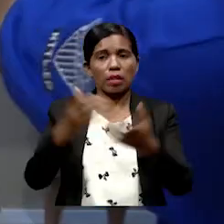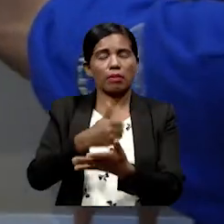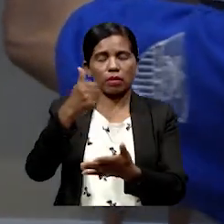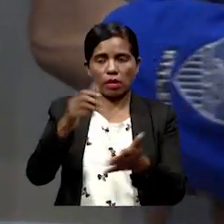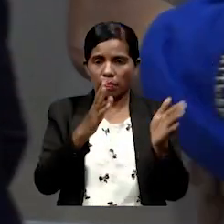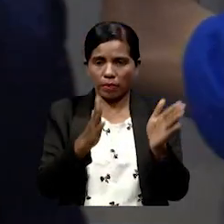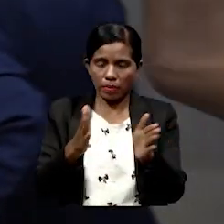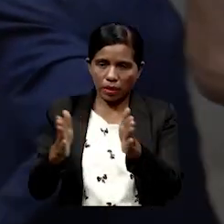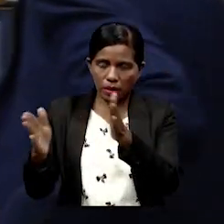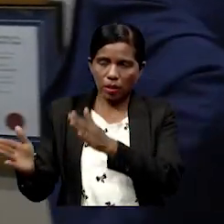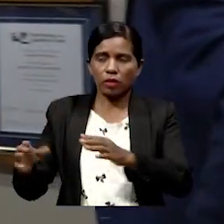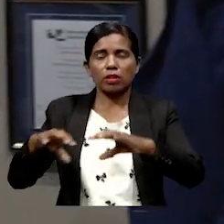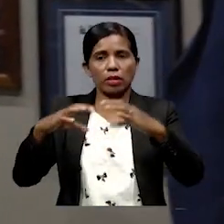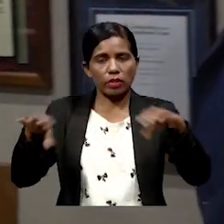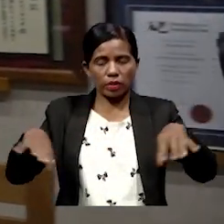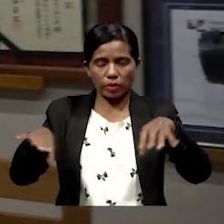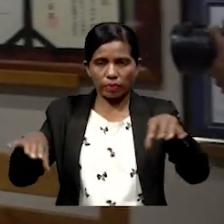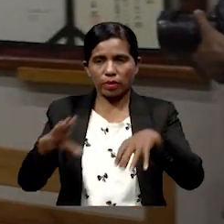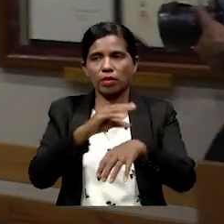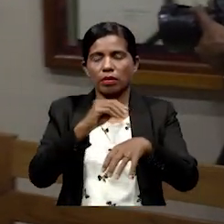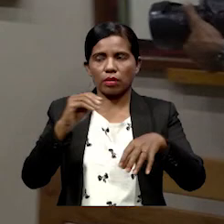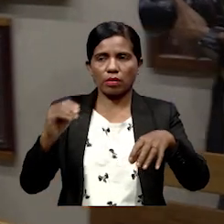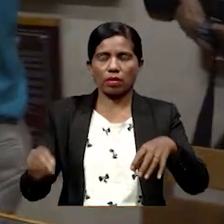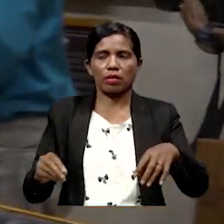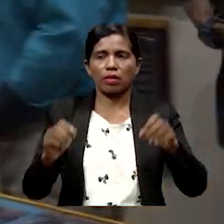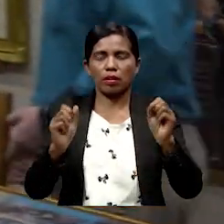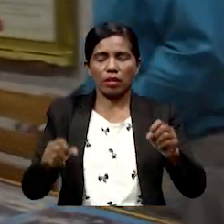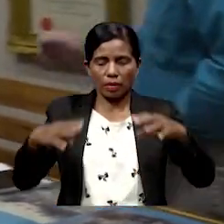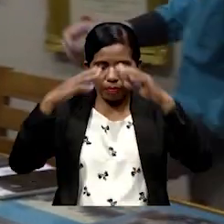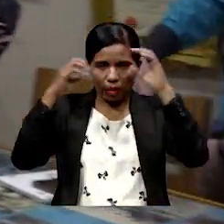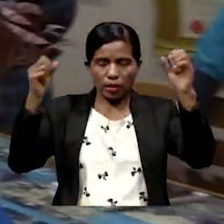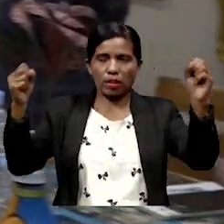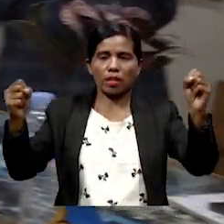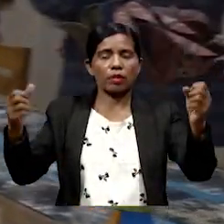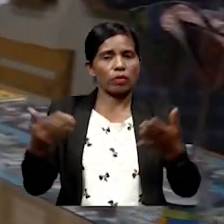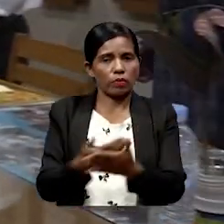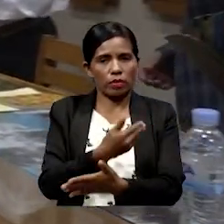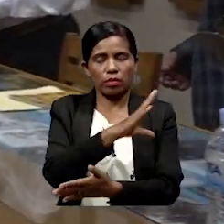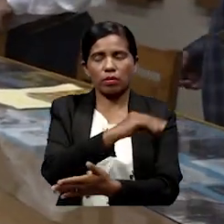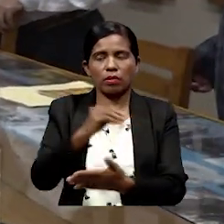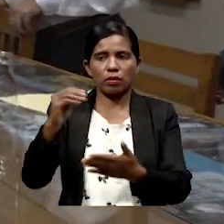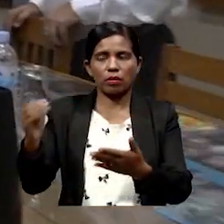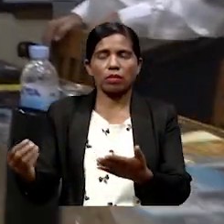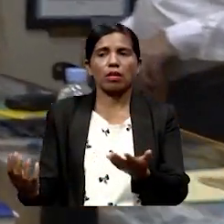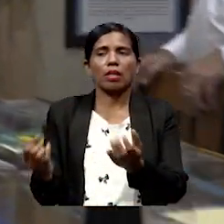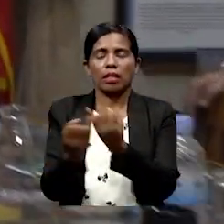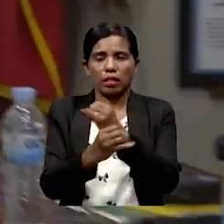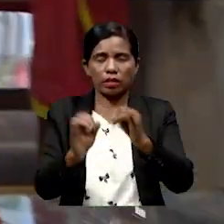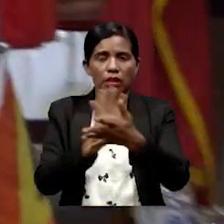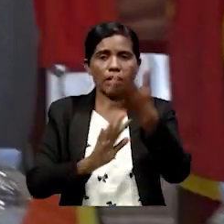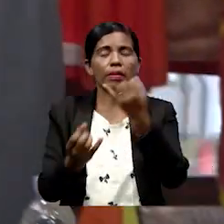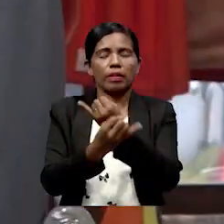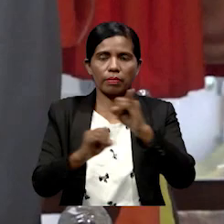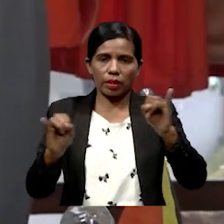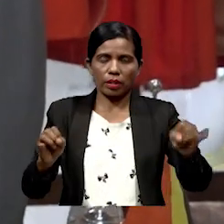preparação comissão nhan, ba preparação cerimônia investidura ba Presidente da República fom, no mostra restauração independência Timor-Leste